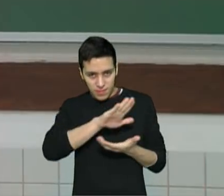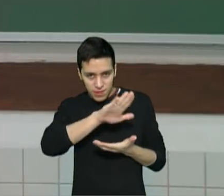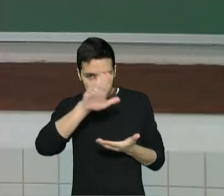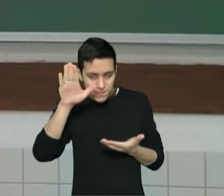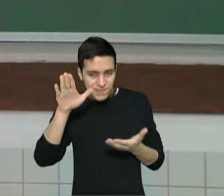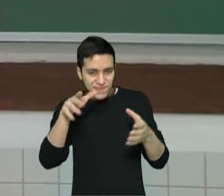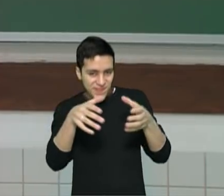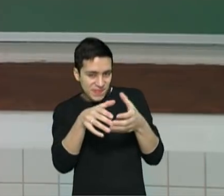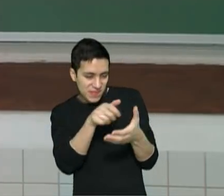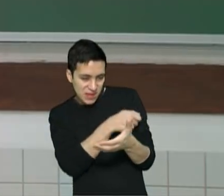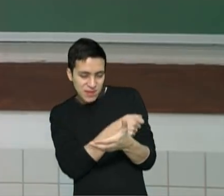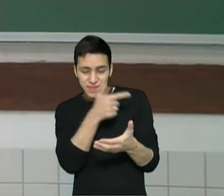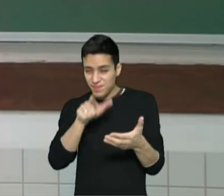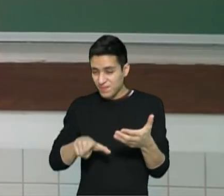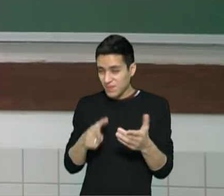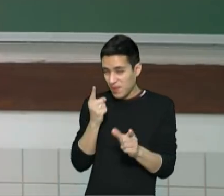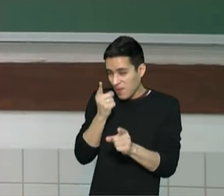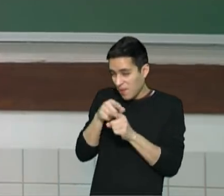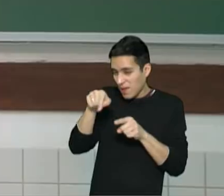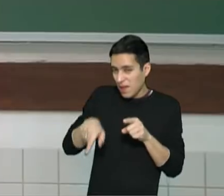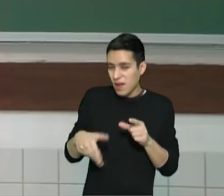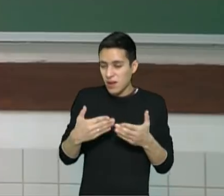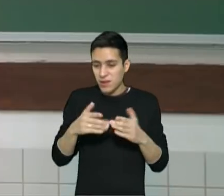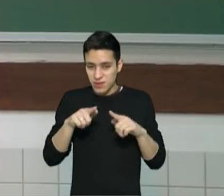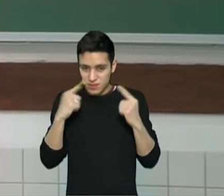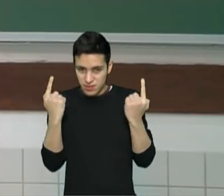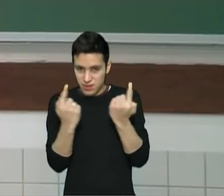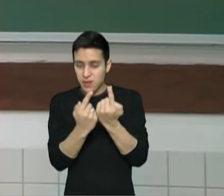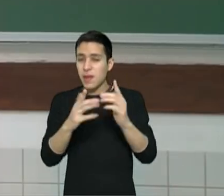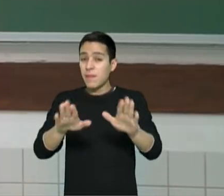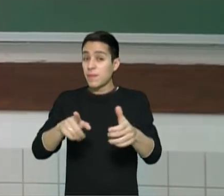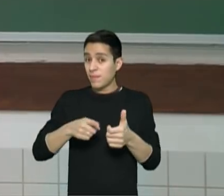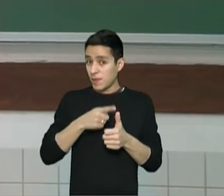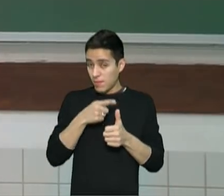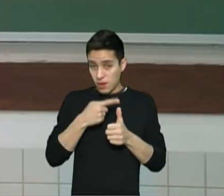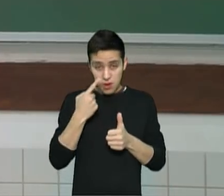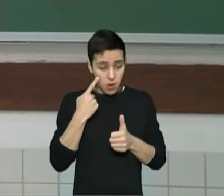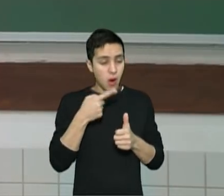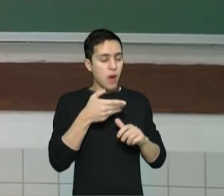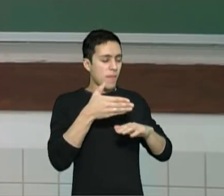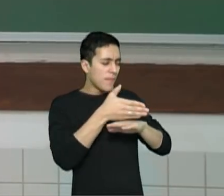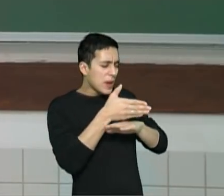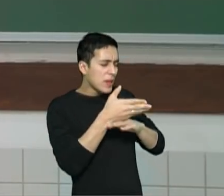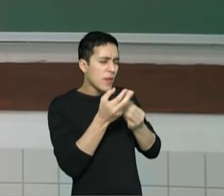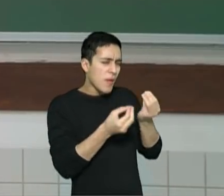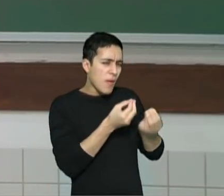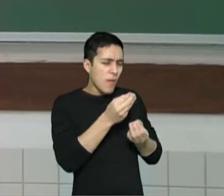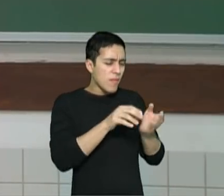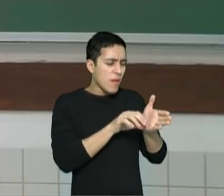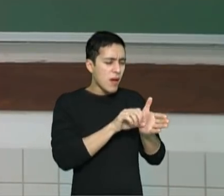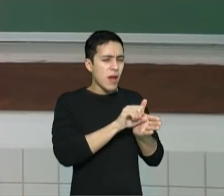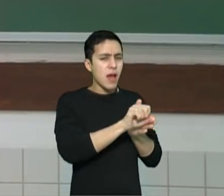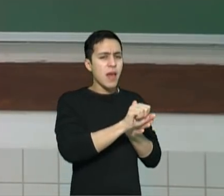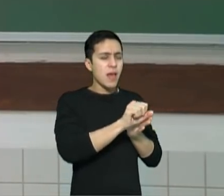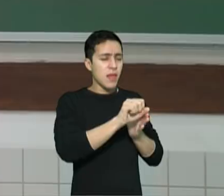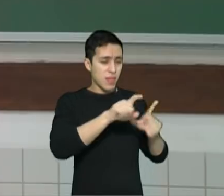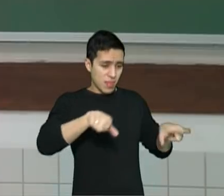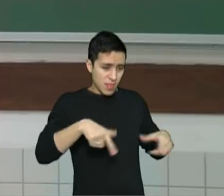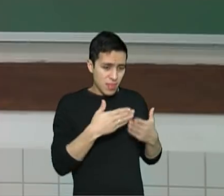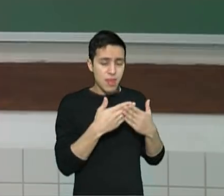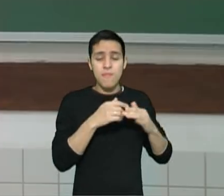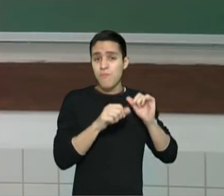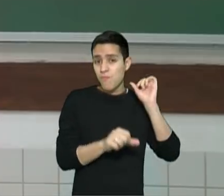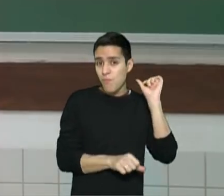para mais um encontro em geografia, mas antes de começarmos, observem bem, o registro da frequência do Classroom mudou.